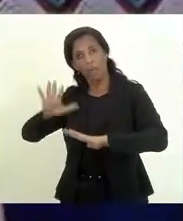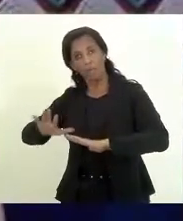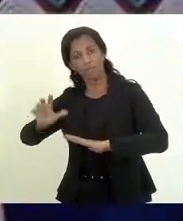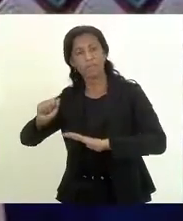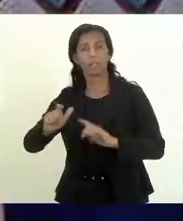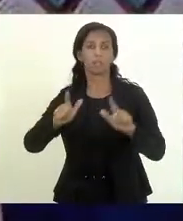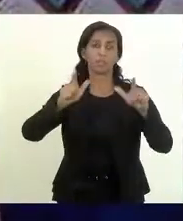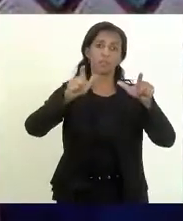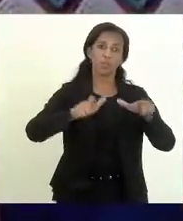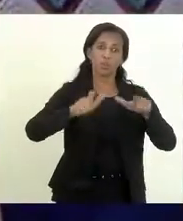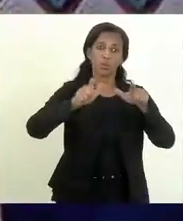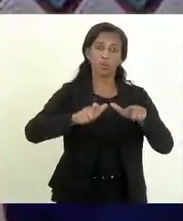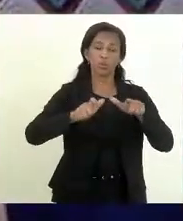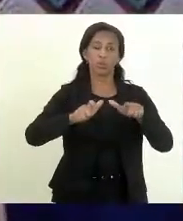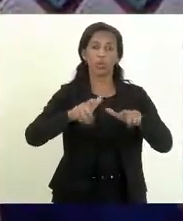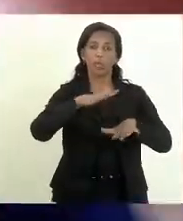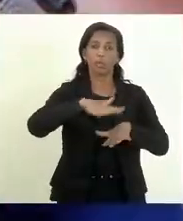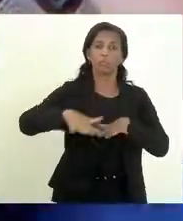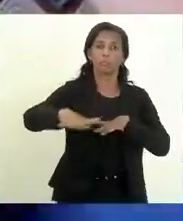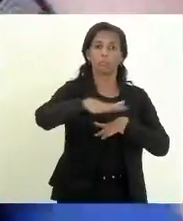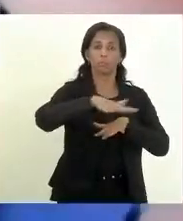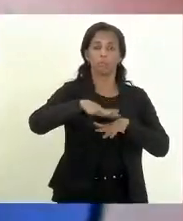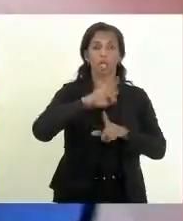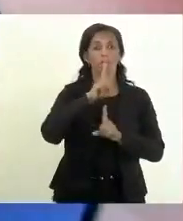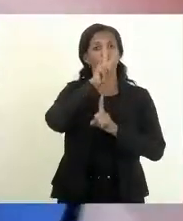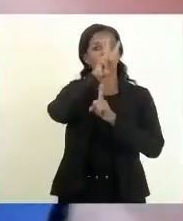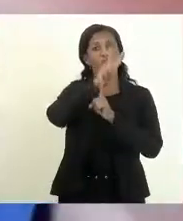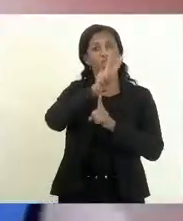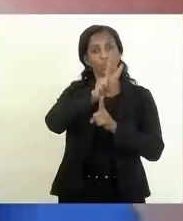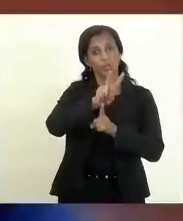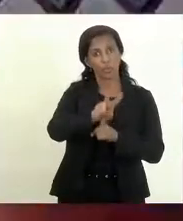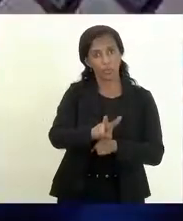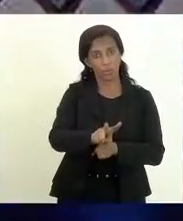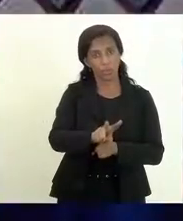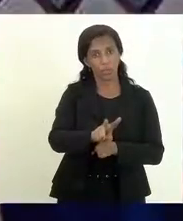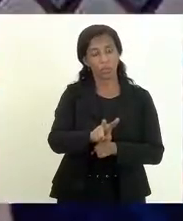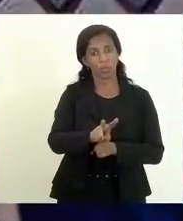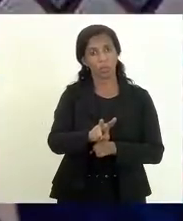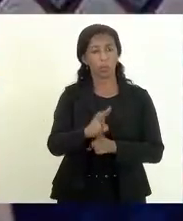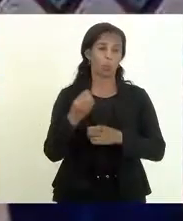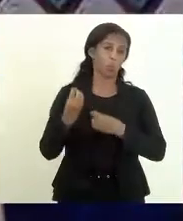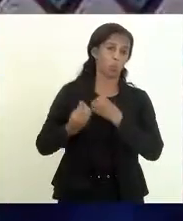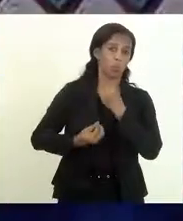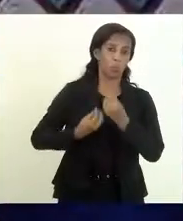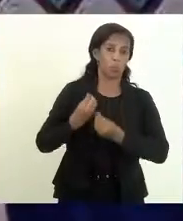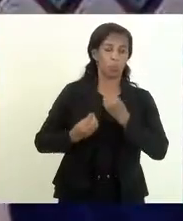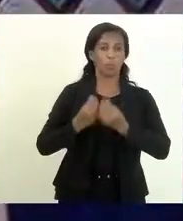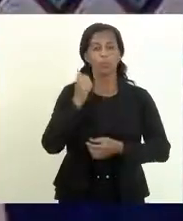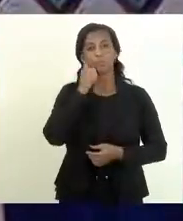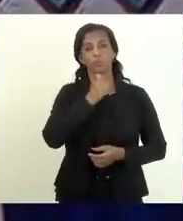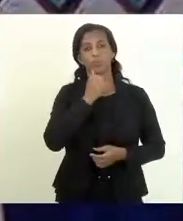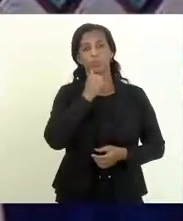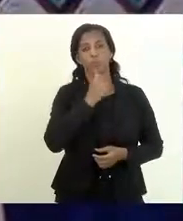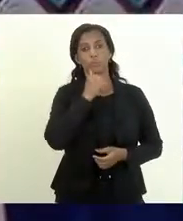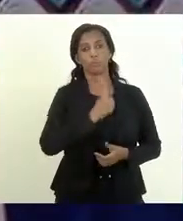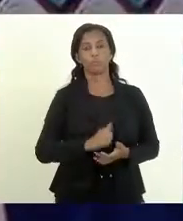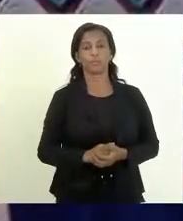espaços, né, dos territórios indígenas, como as mulheres